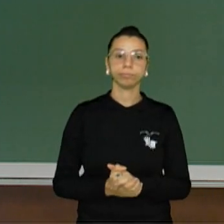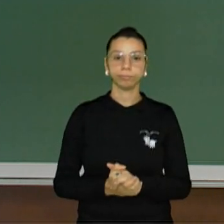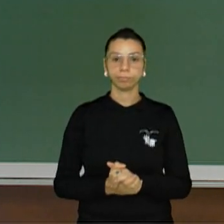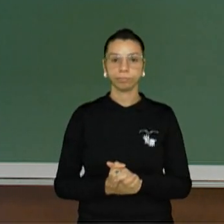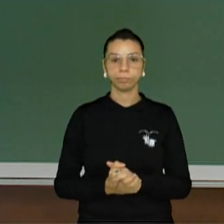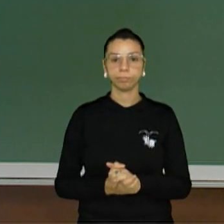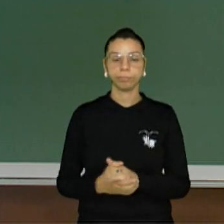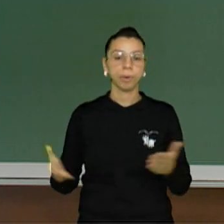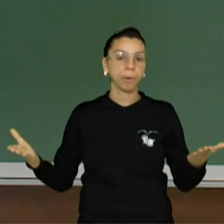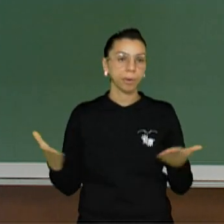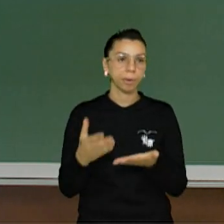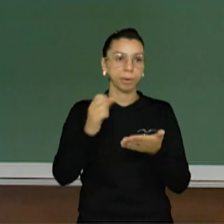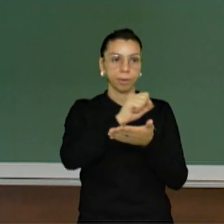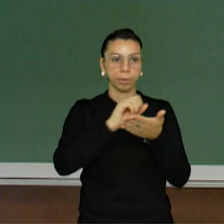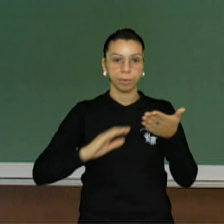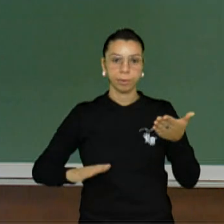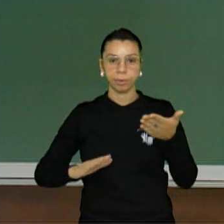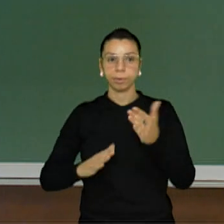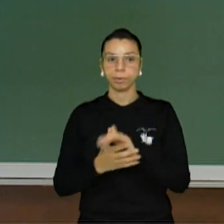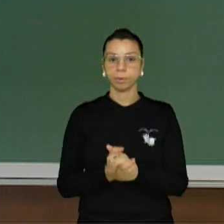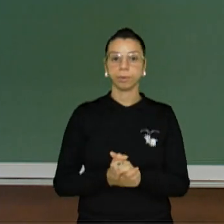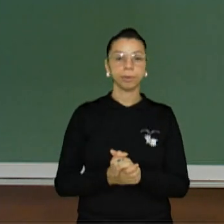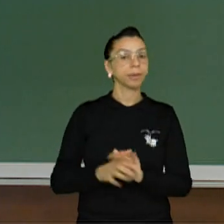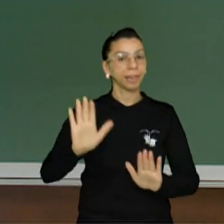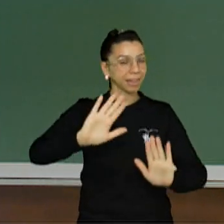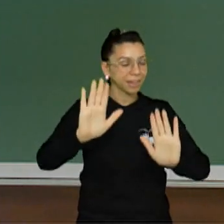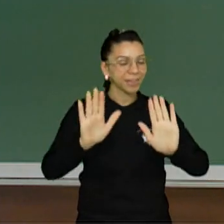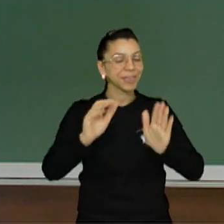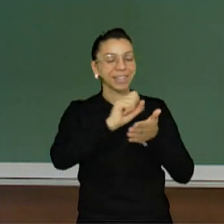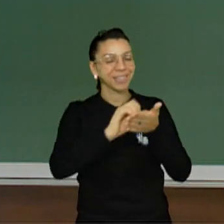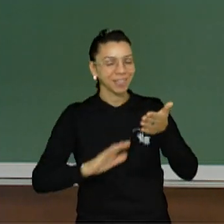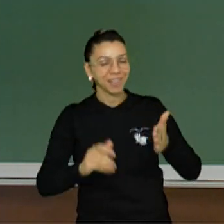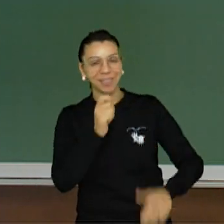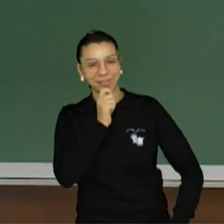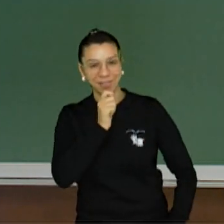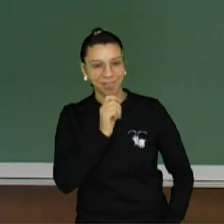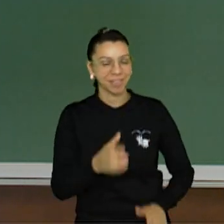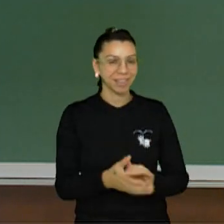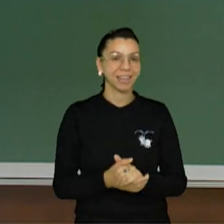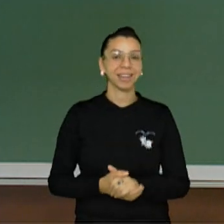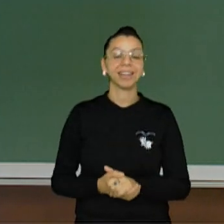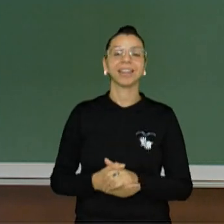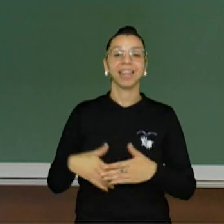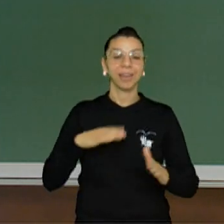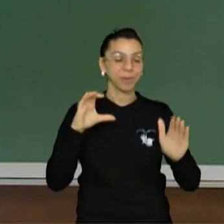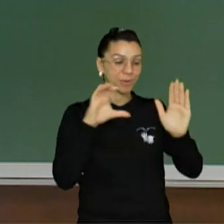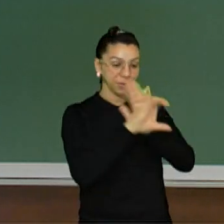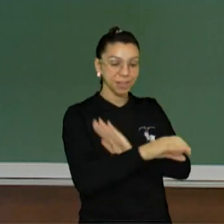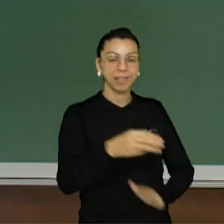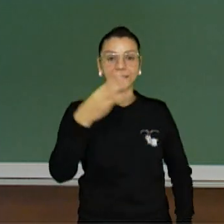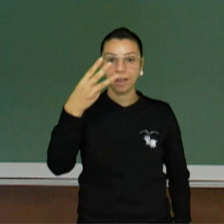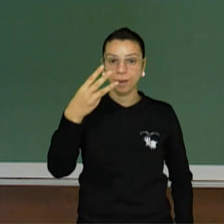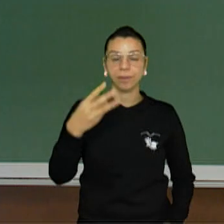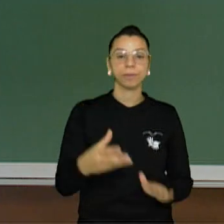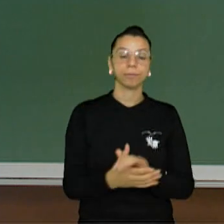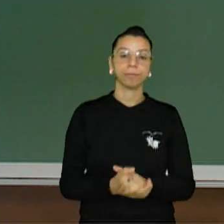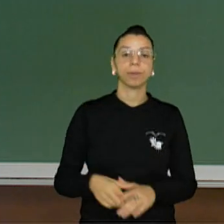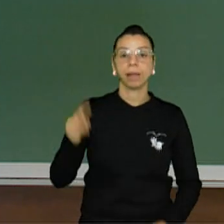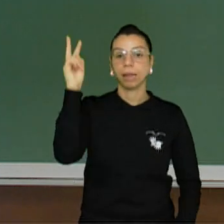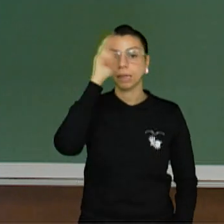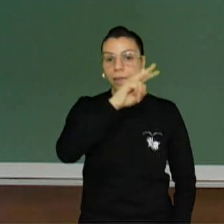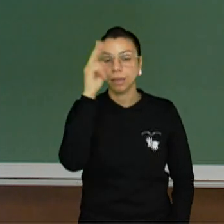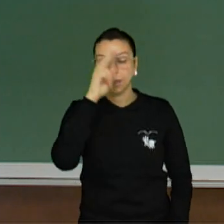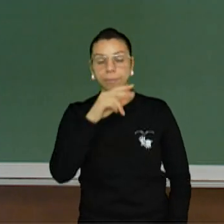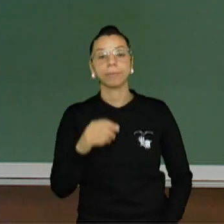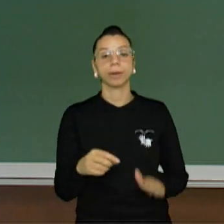Bom, vamos para a atividade 3, tá? Opa, não é atividade ainda, propriedade. Então, lembrando,